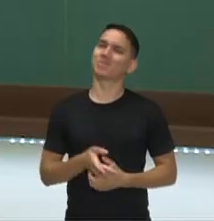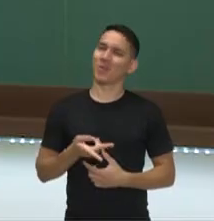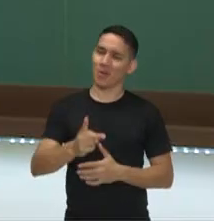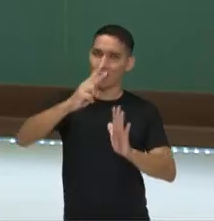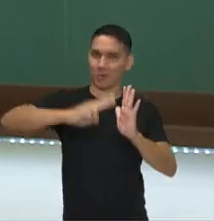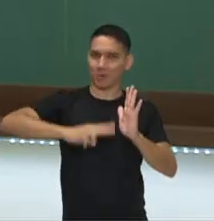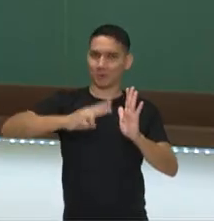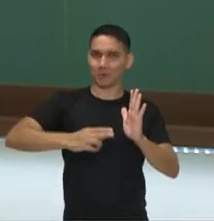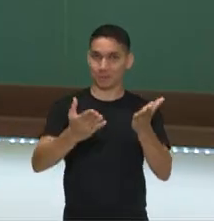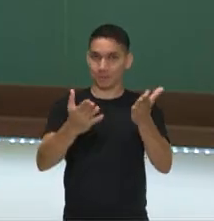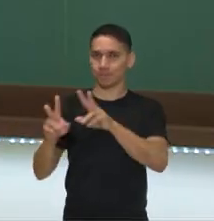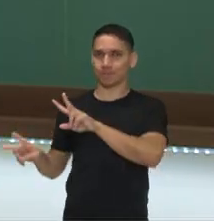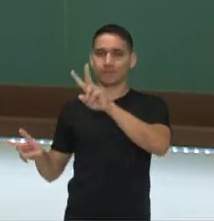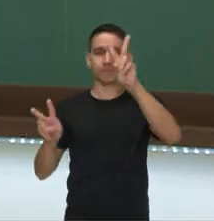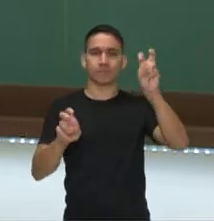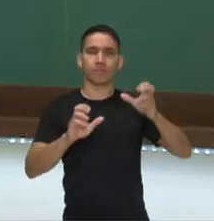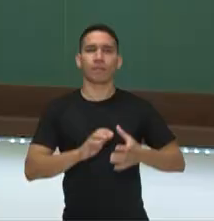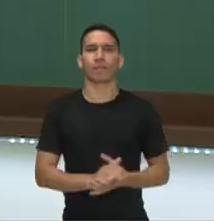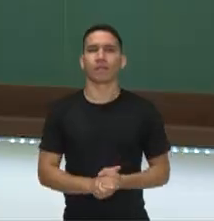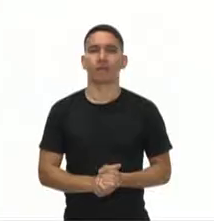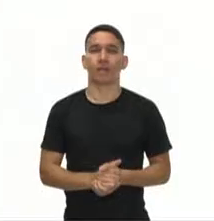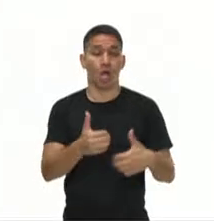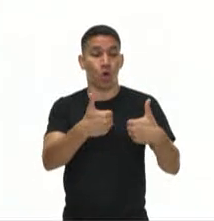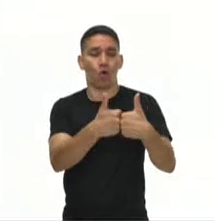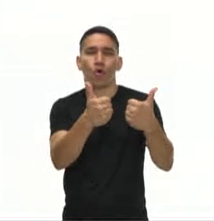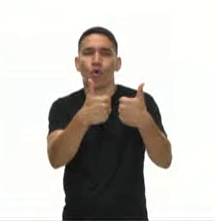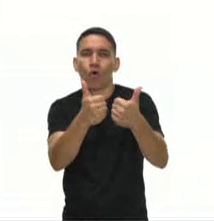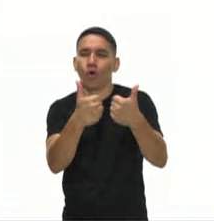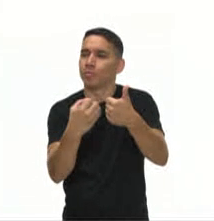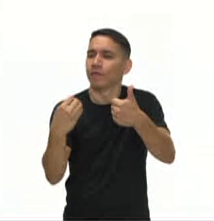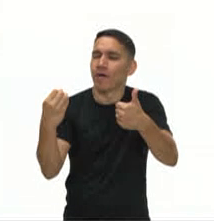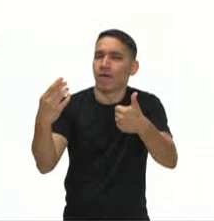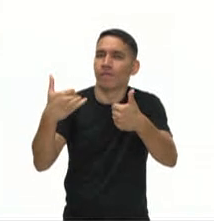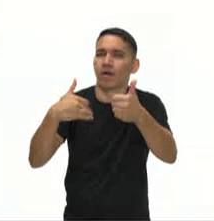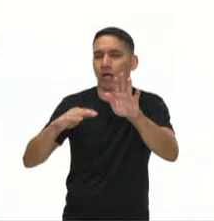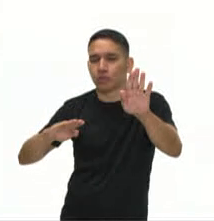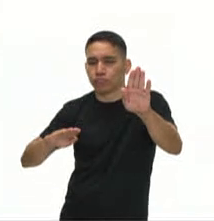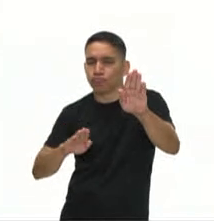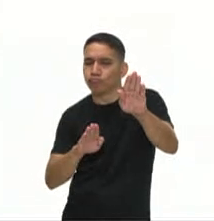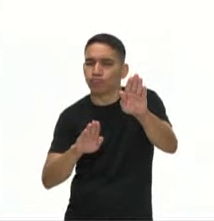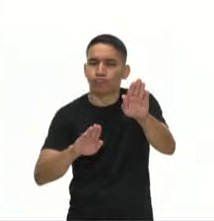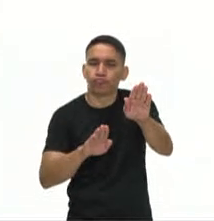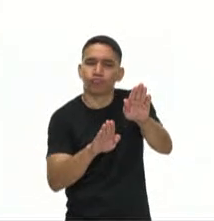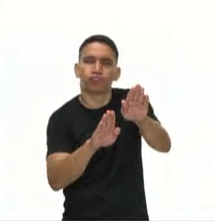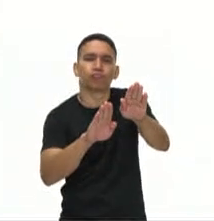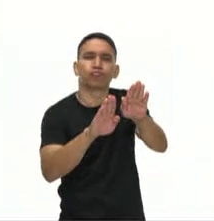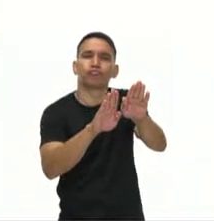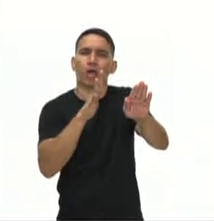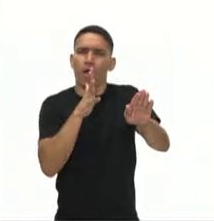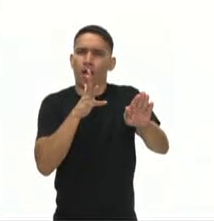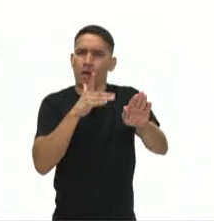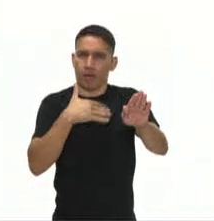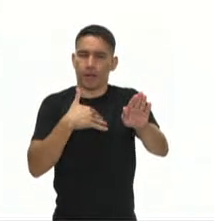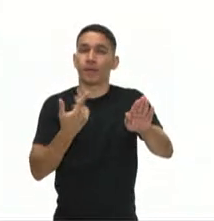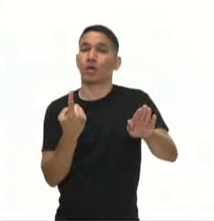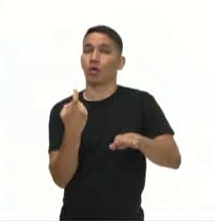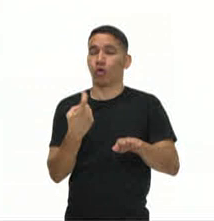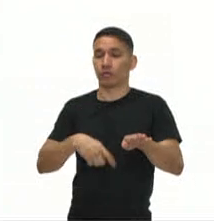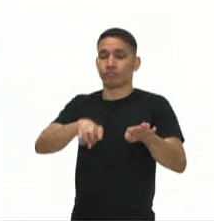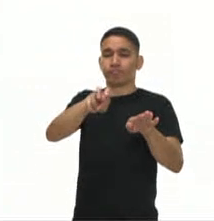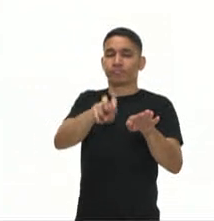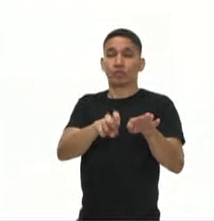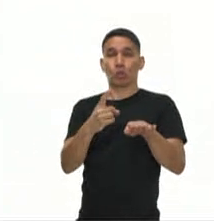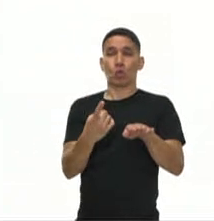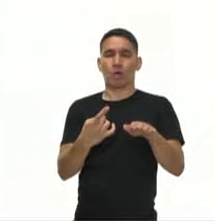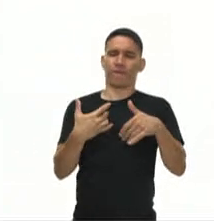Continuando a leitura contigo. O ônibus da excursão subia lentamente a serra. Ele, um dos garotos no meio da